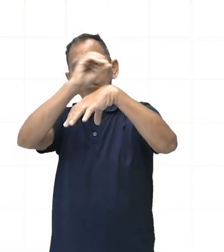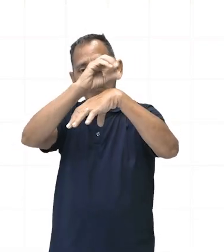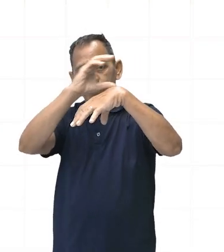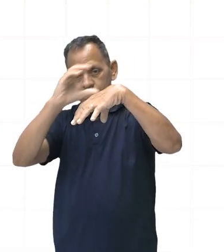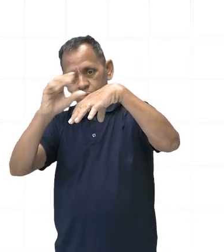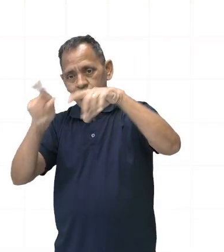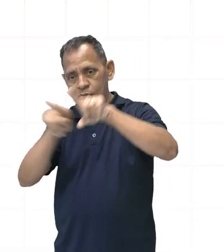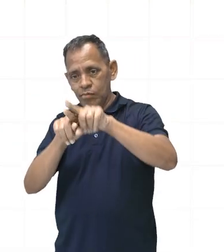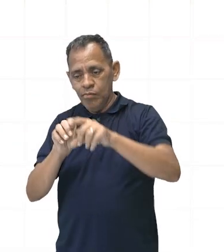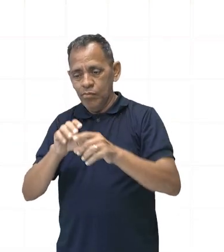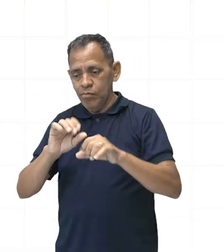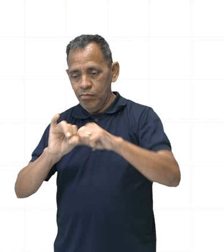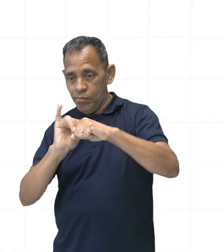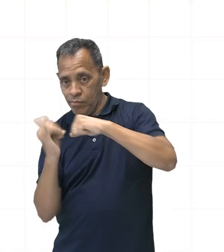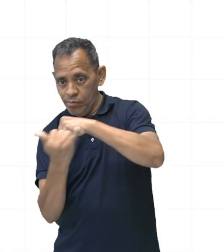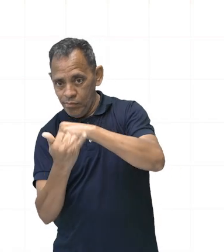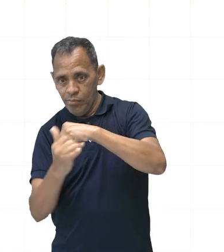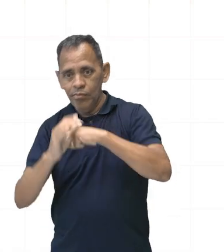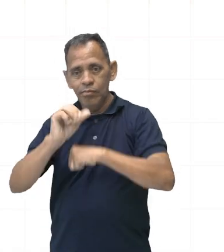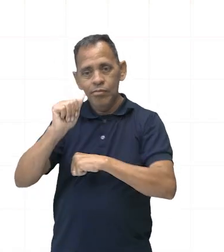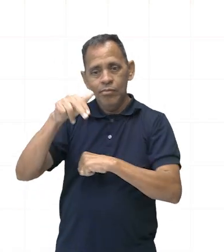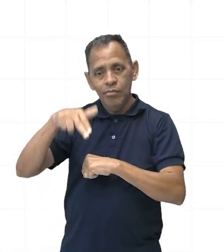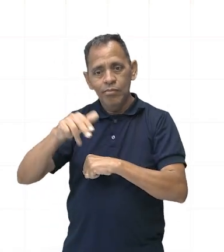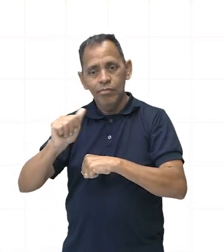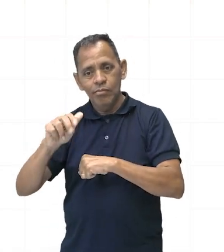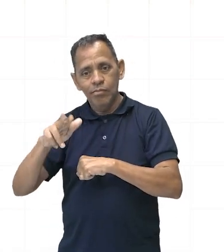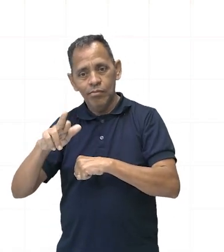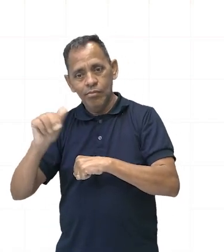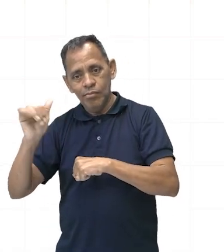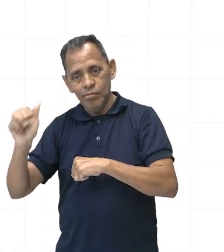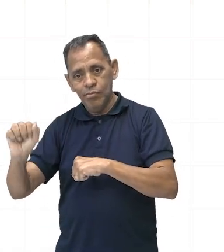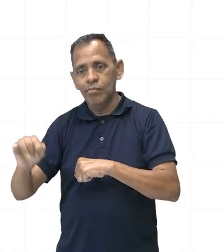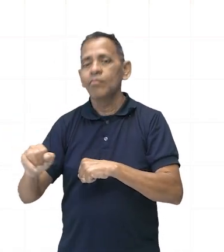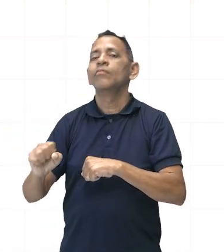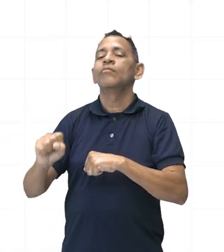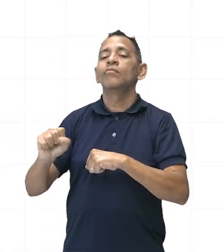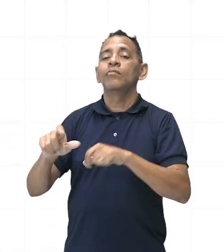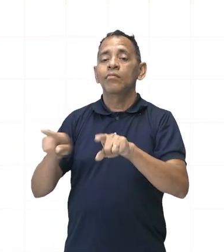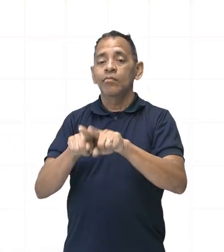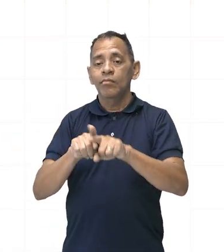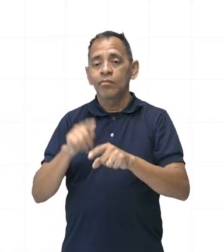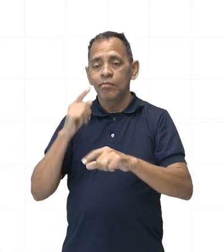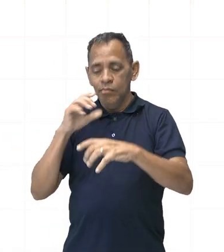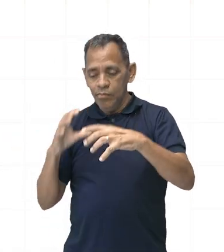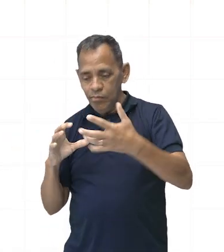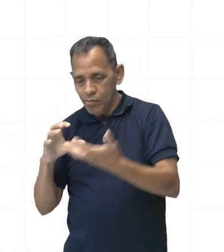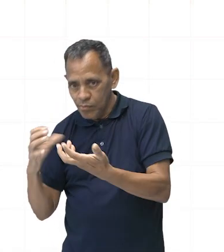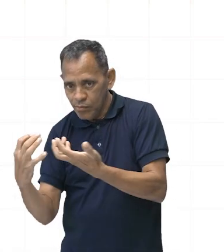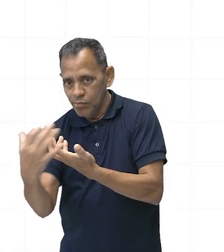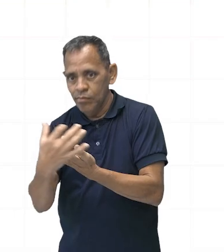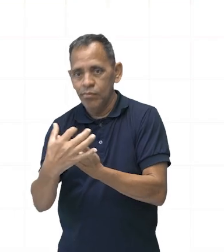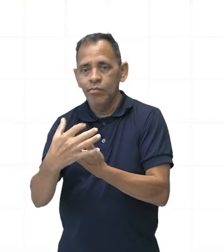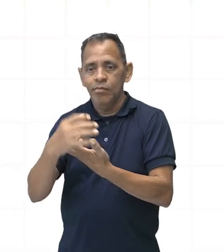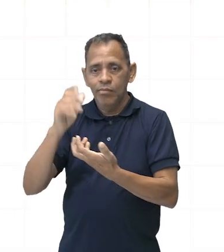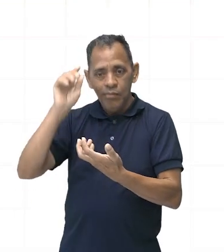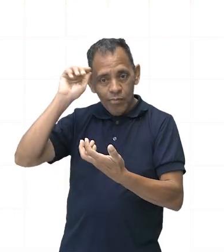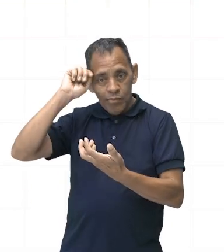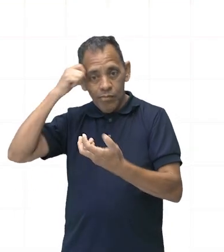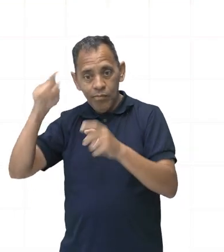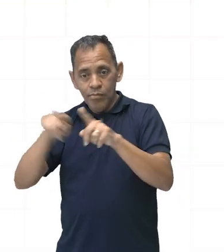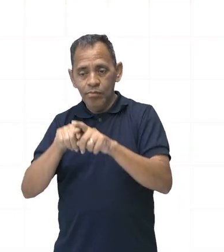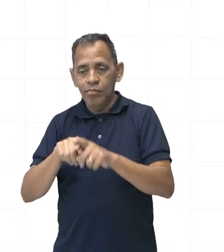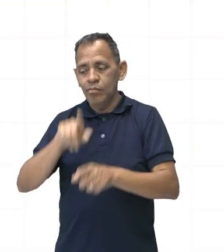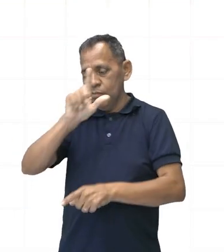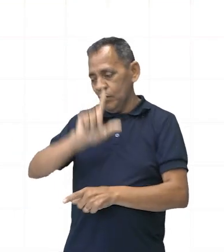através das Ilhas Canárias, como a gente pode observar aí através do mapa. Então, tanto do continente africano, quanto em relação ao